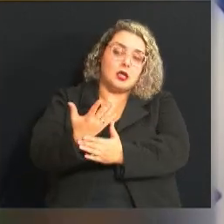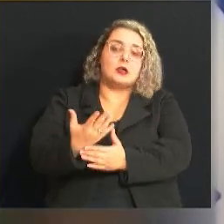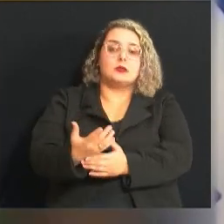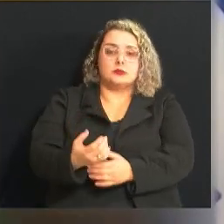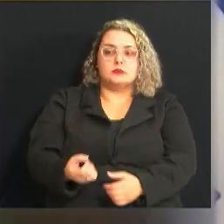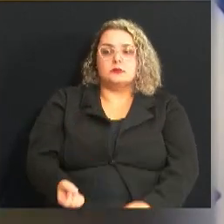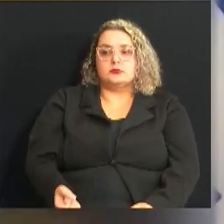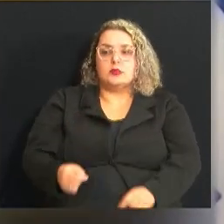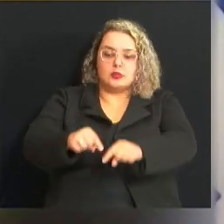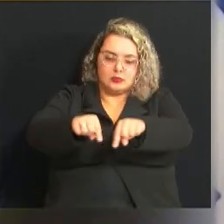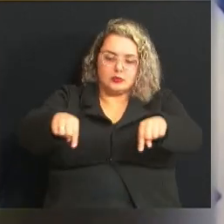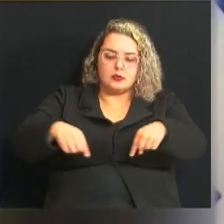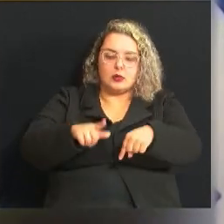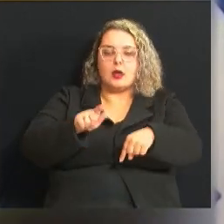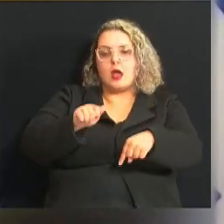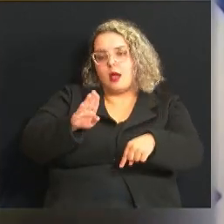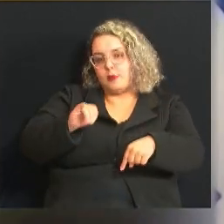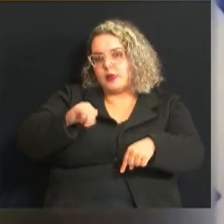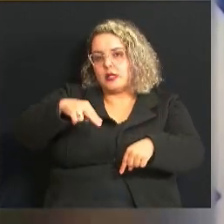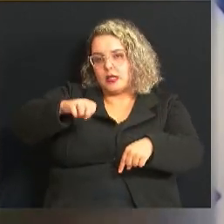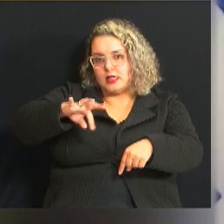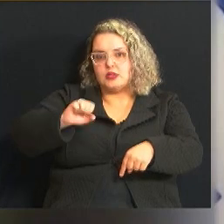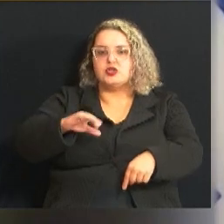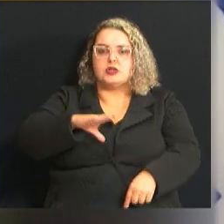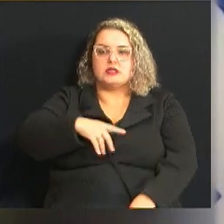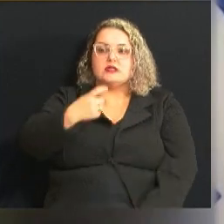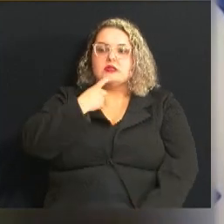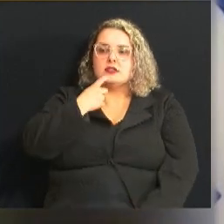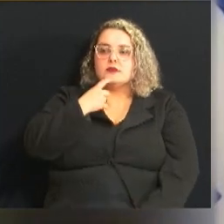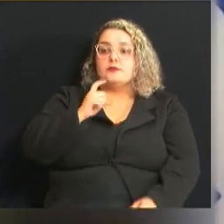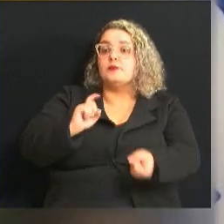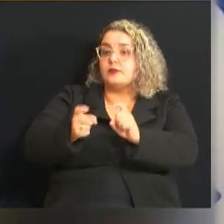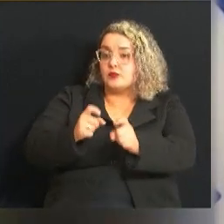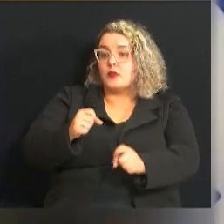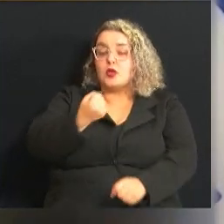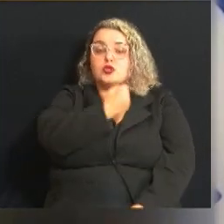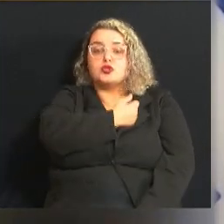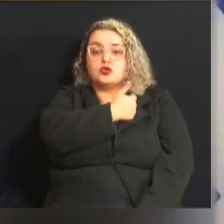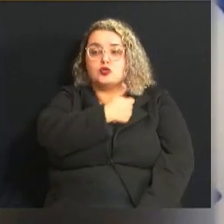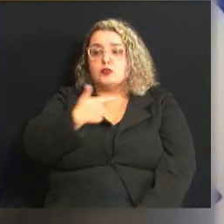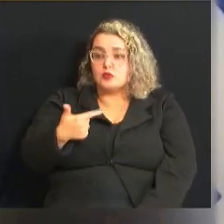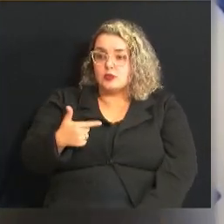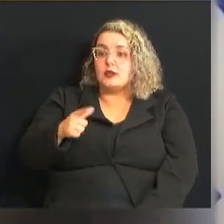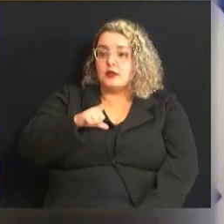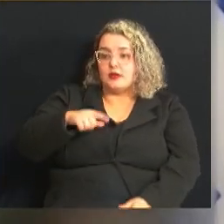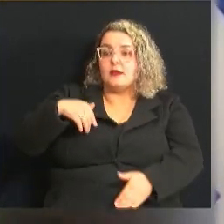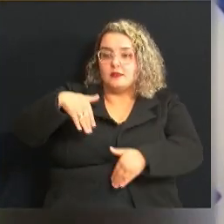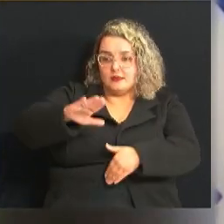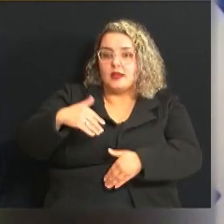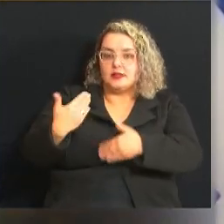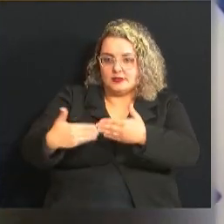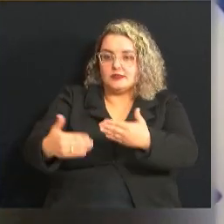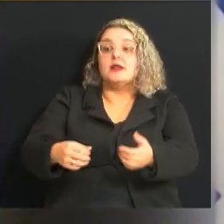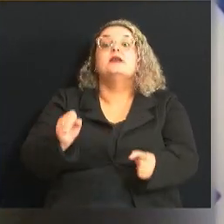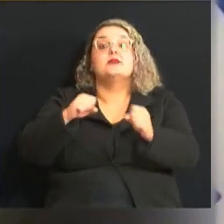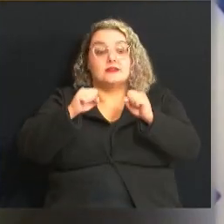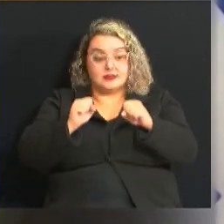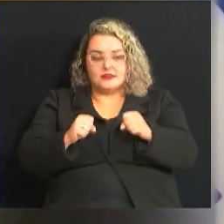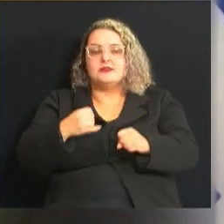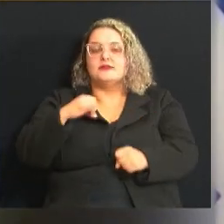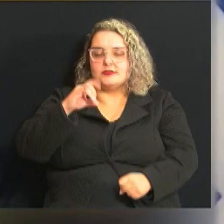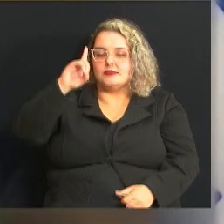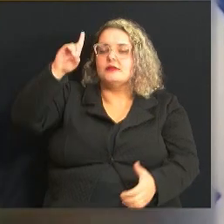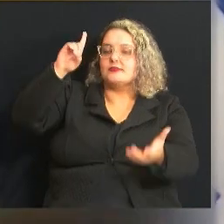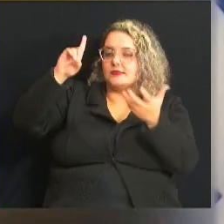um gabinete dentro da cidade de Campinas. Reunião de número 12, outras vêm por aí também, né? Vem. Se Deus quiser, nós temos